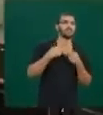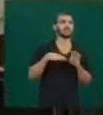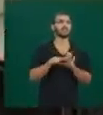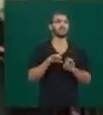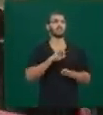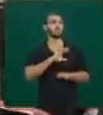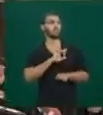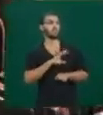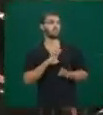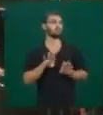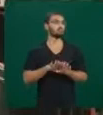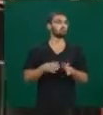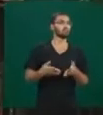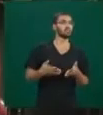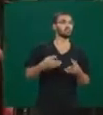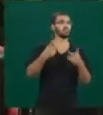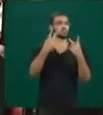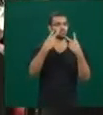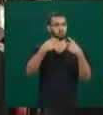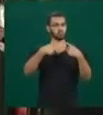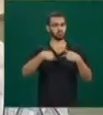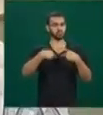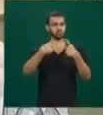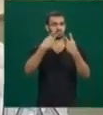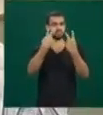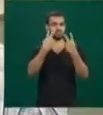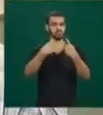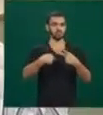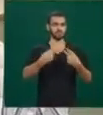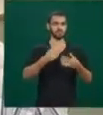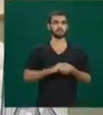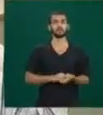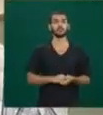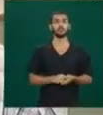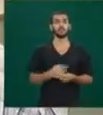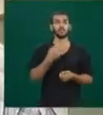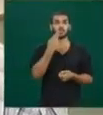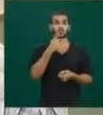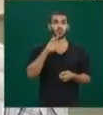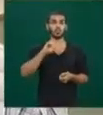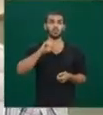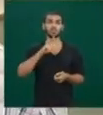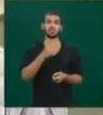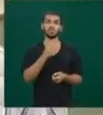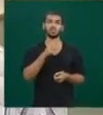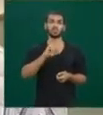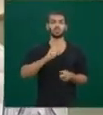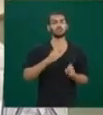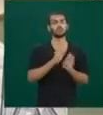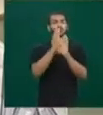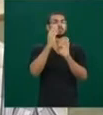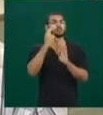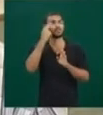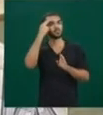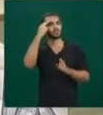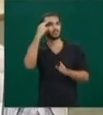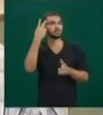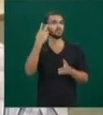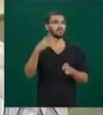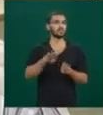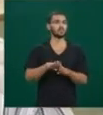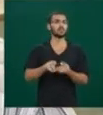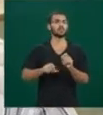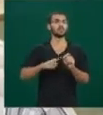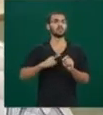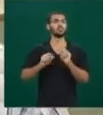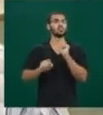medos. Buscar o autoconhecimento. Quando nós falamos em coaching, nós estamos falando em descoberta de sonhos, nós estamos falando em ter